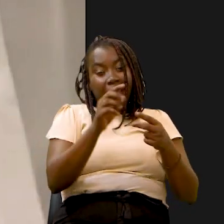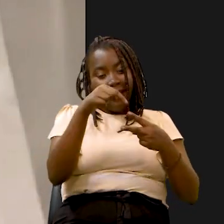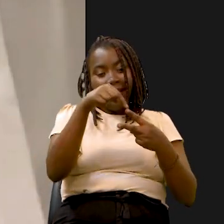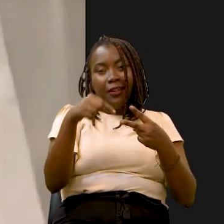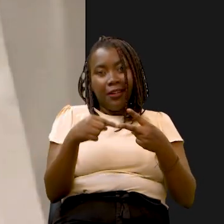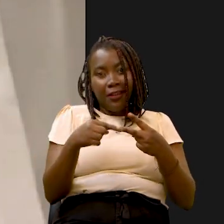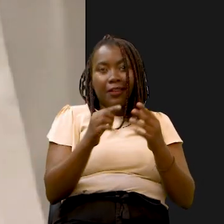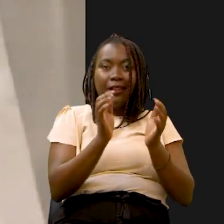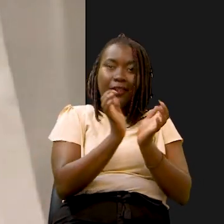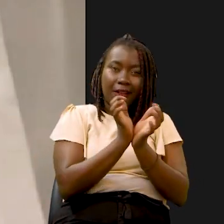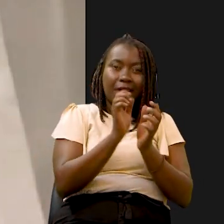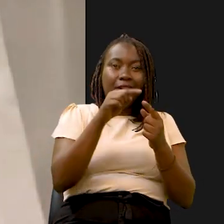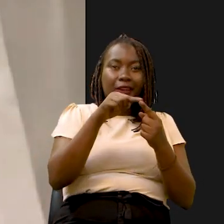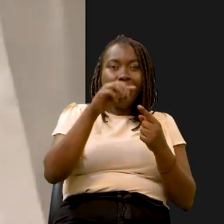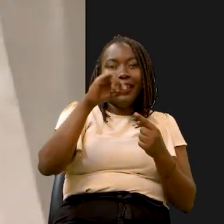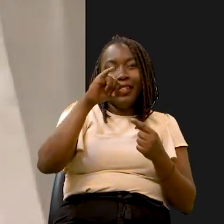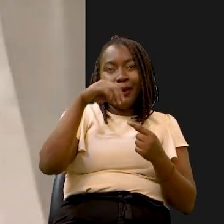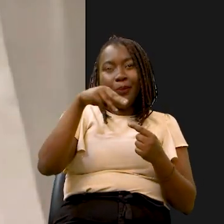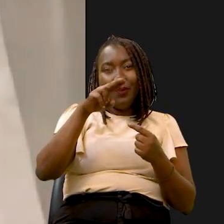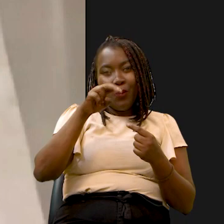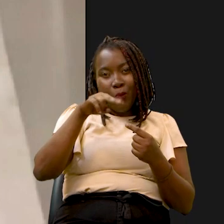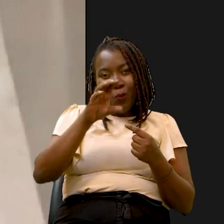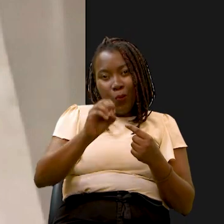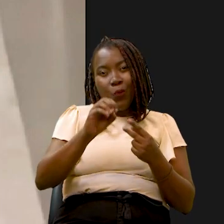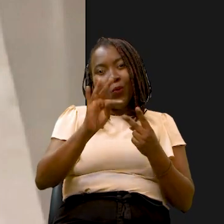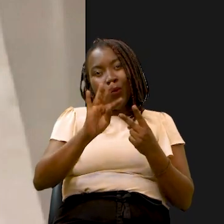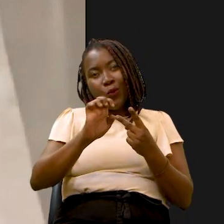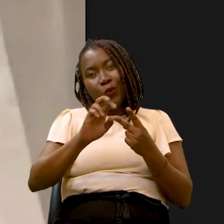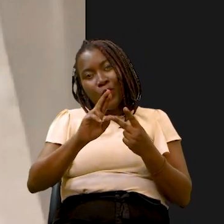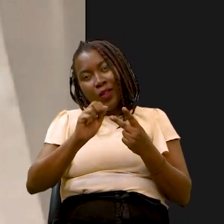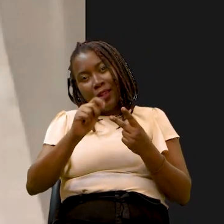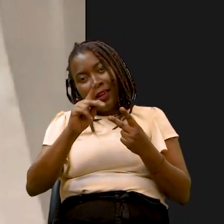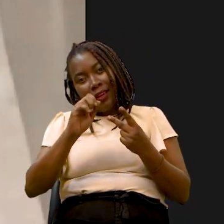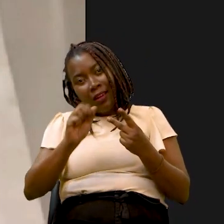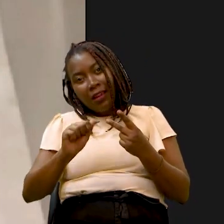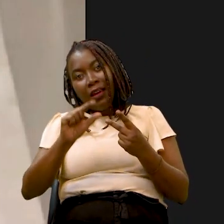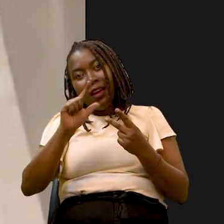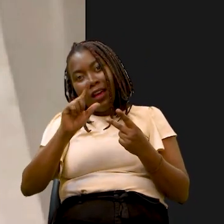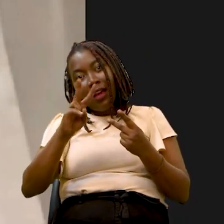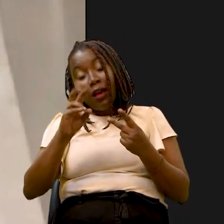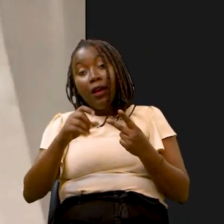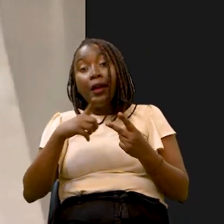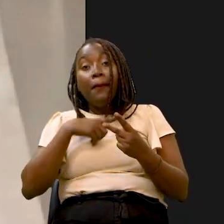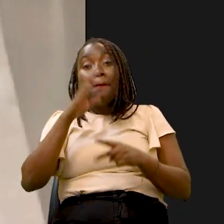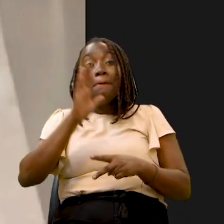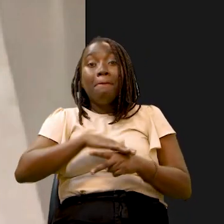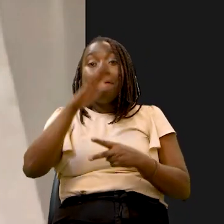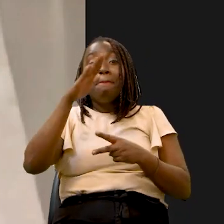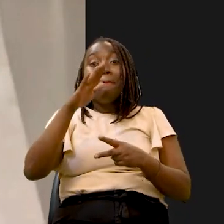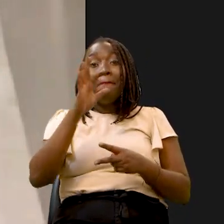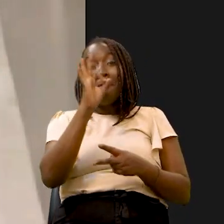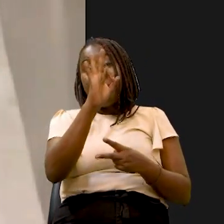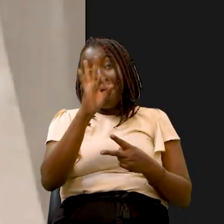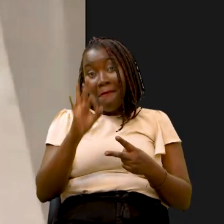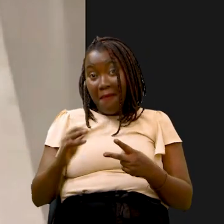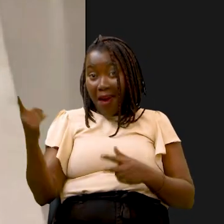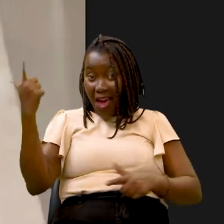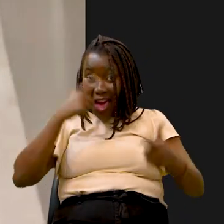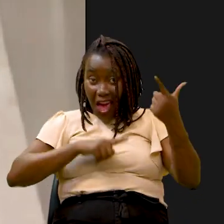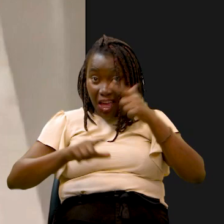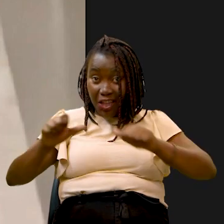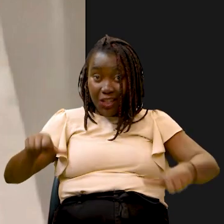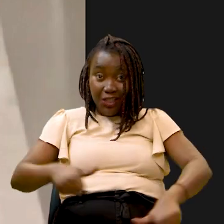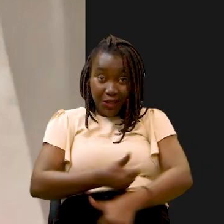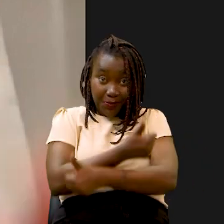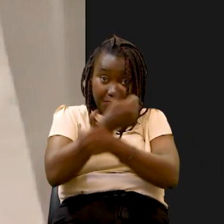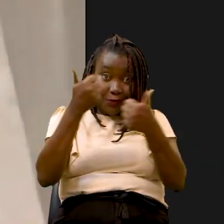duas modalidades de tratamento, imunoterapia e terapia-alvo, elas têm muito maior taxa